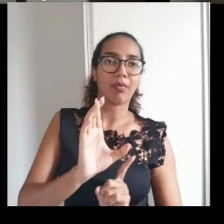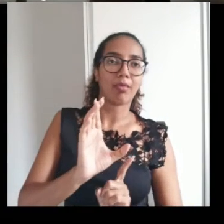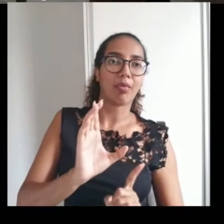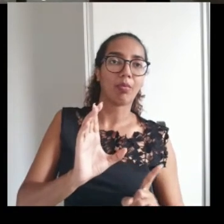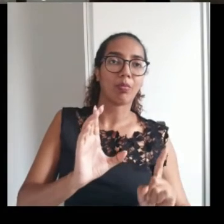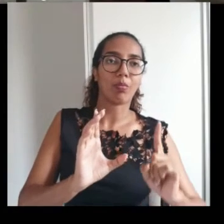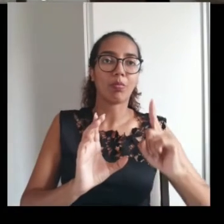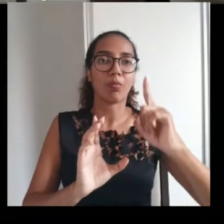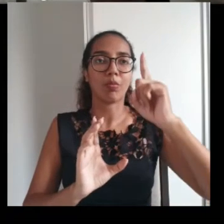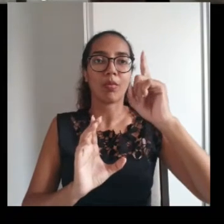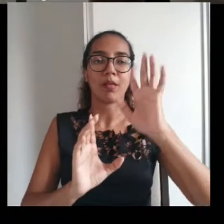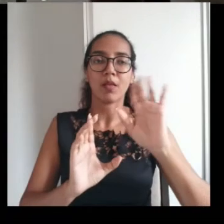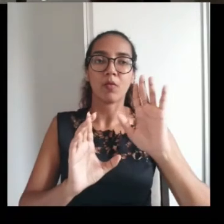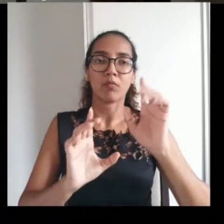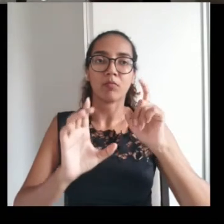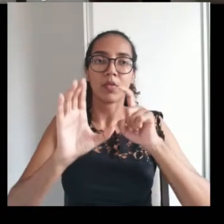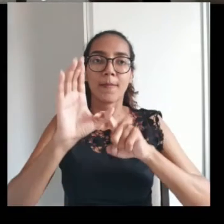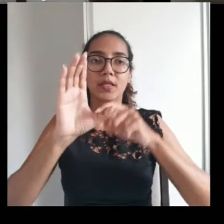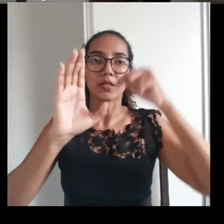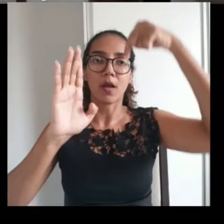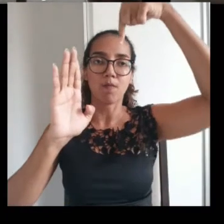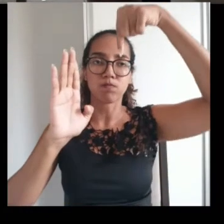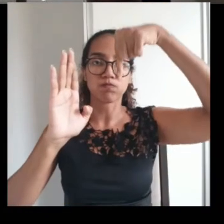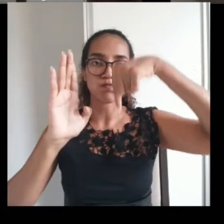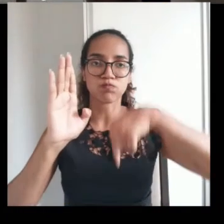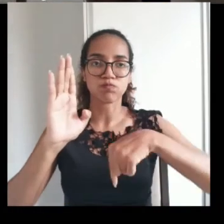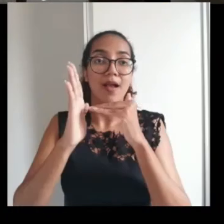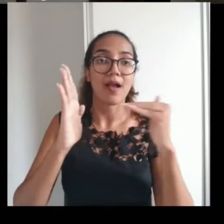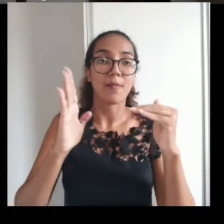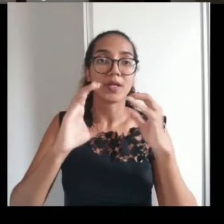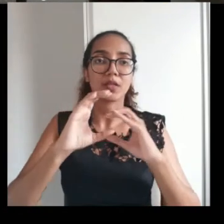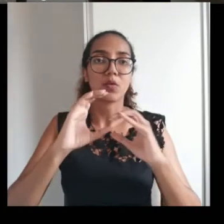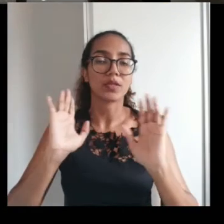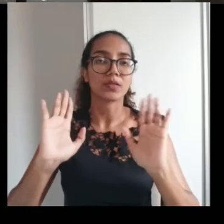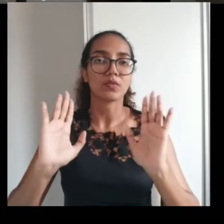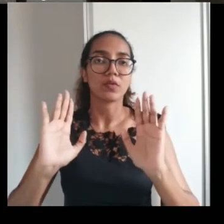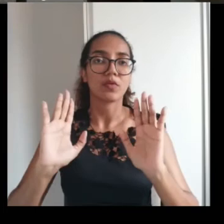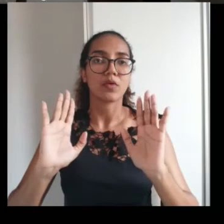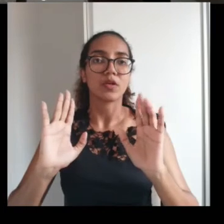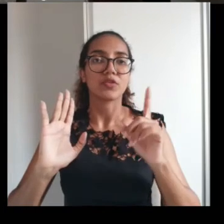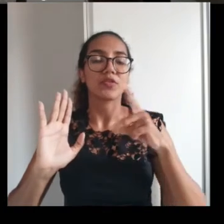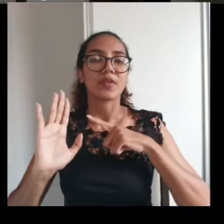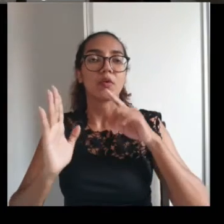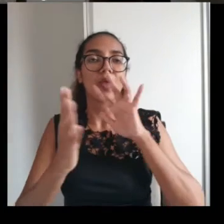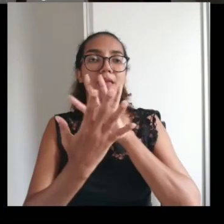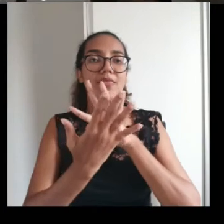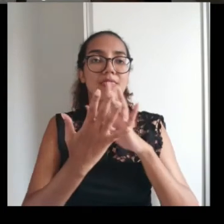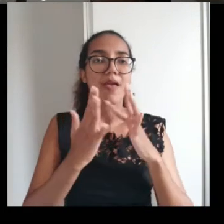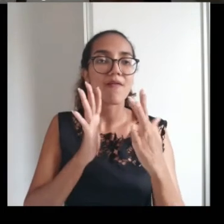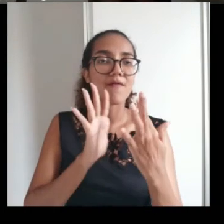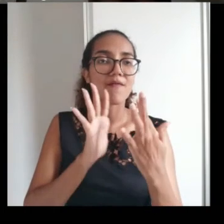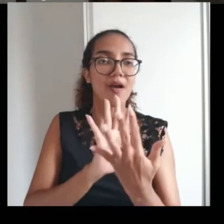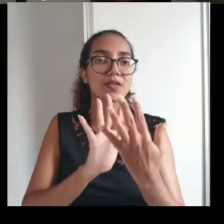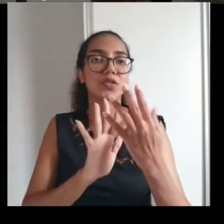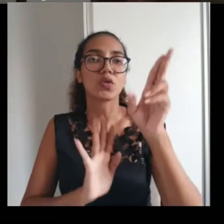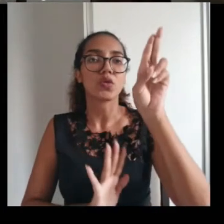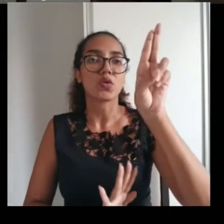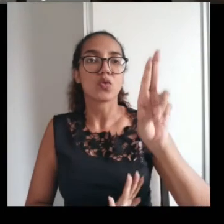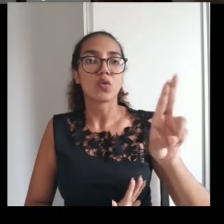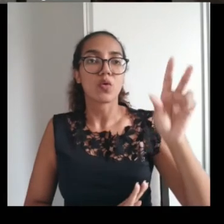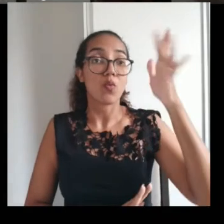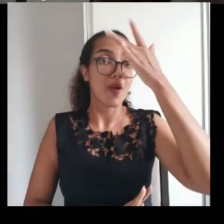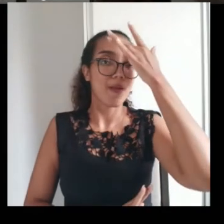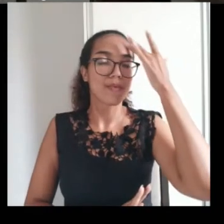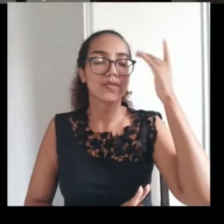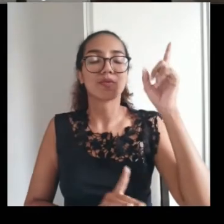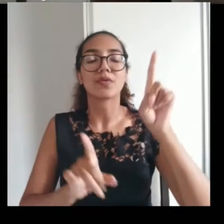da aplicação, de novo, né? A gente pode ter, na nossa, por exemplo, interface com o usuário, tá? Então, a gente já viu os benefícios